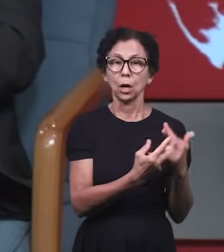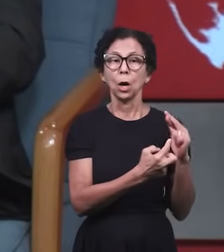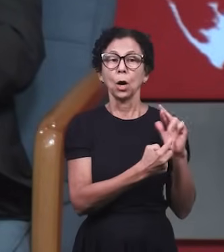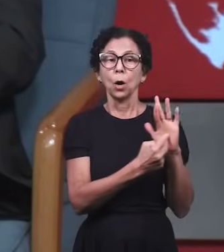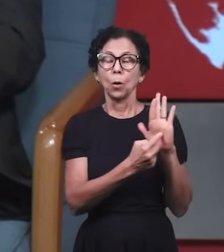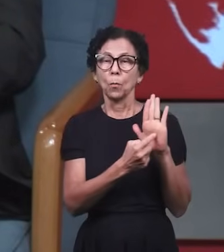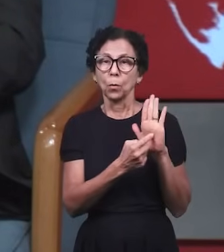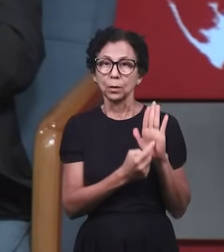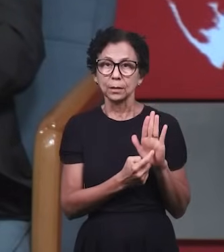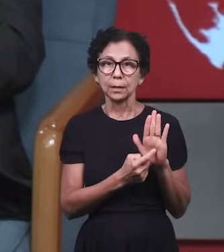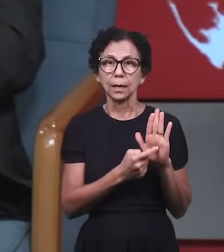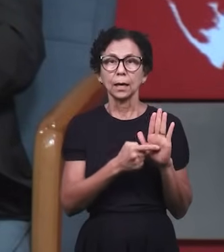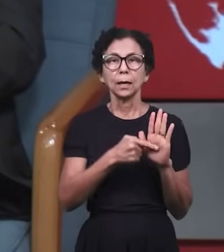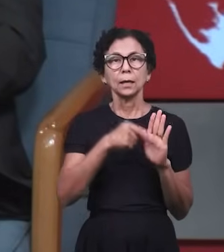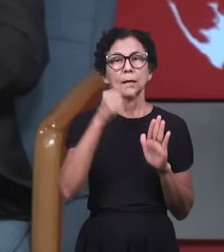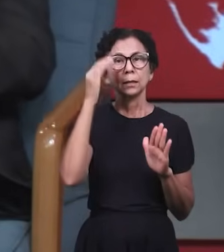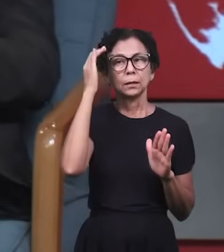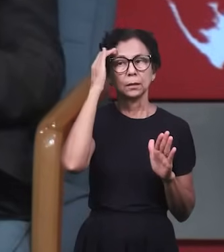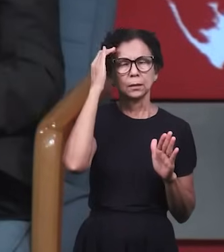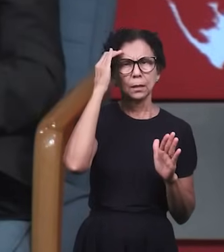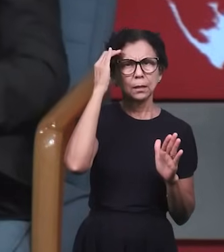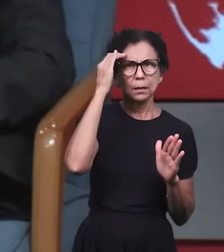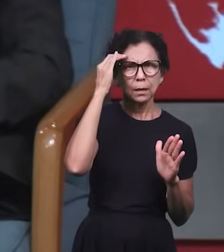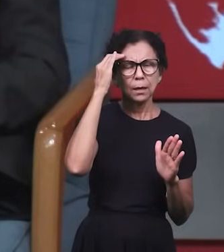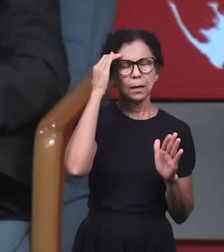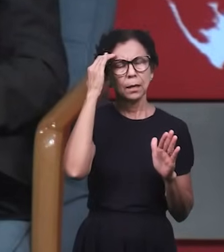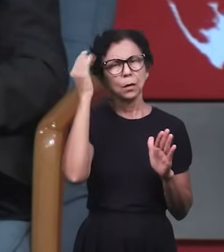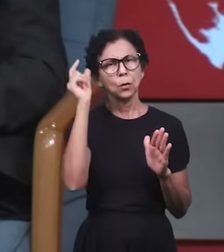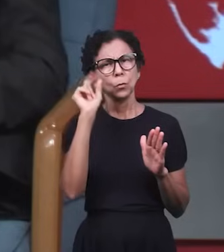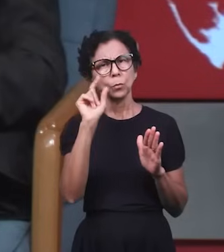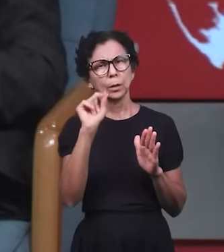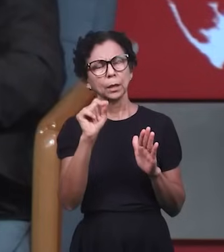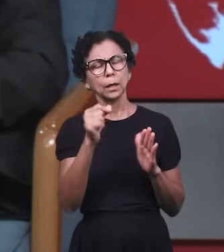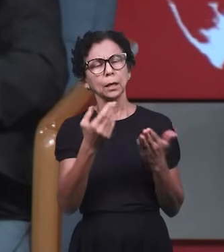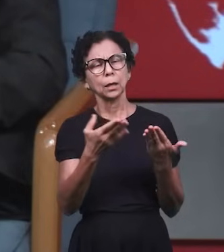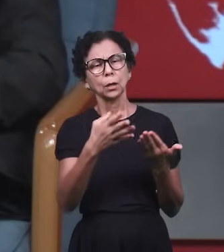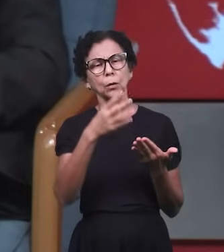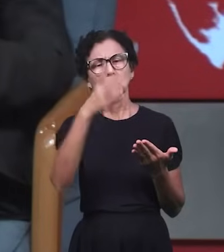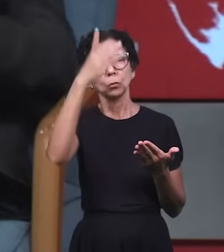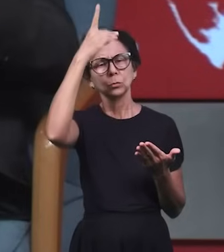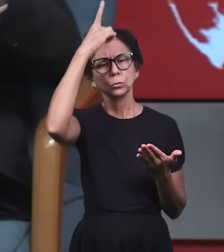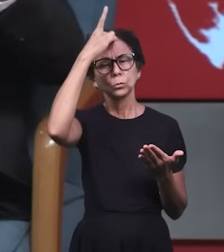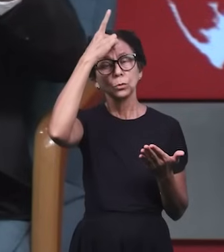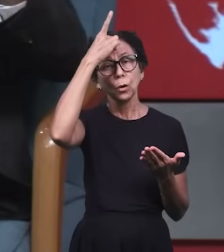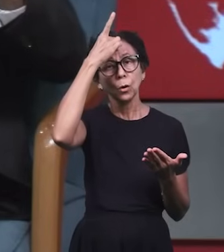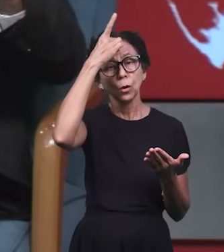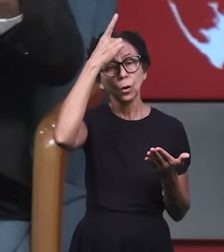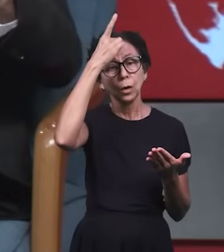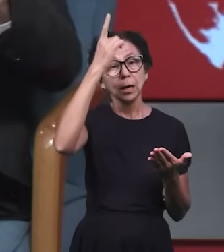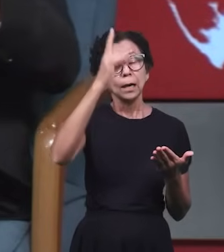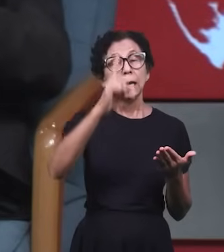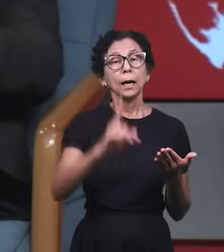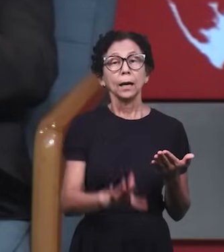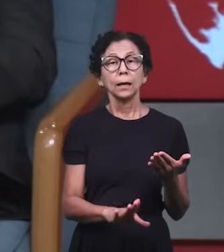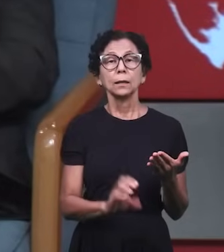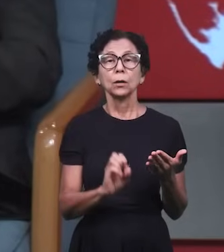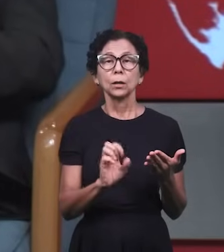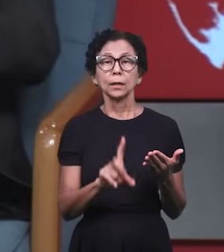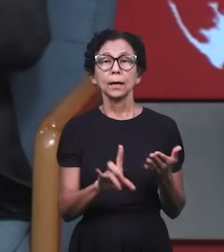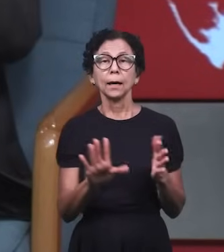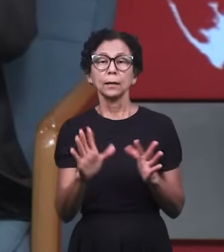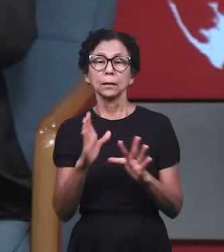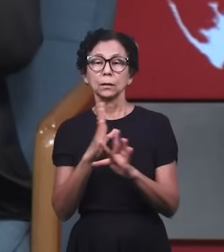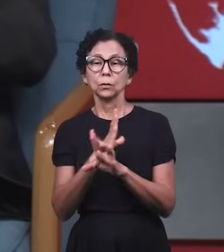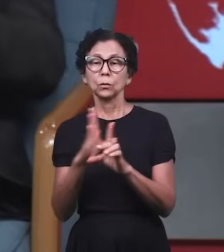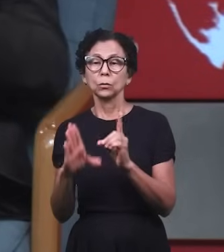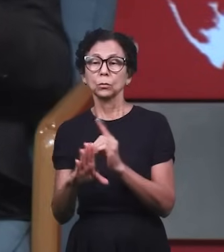serem entregues depois do culto na igreja. Por quê? Porque o irmão pode trazer uma visão, pode trazer